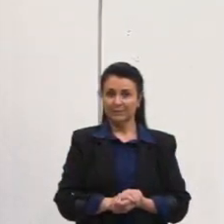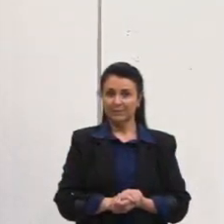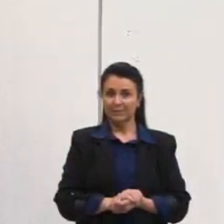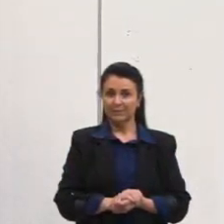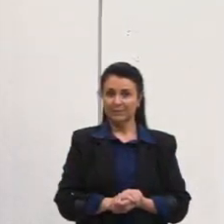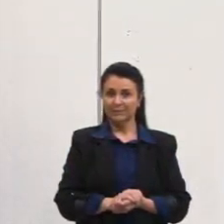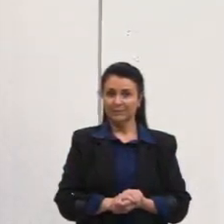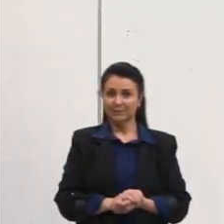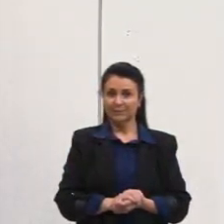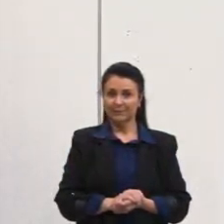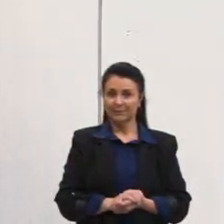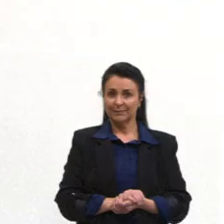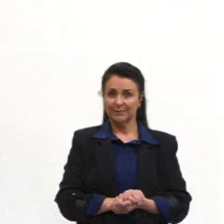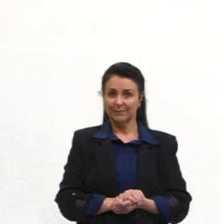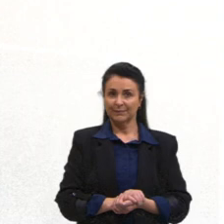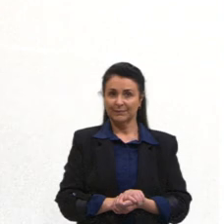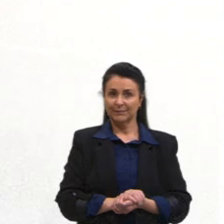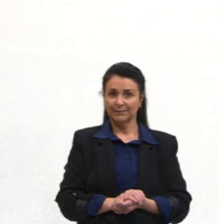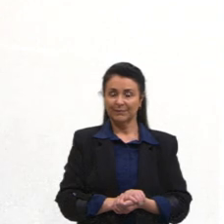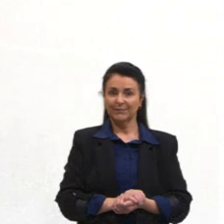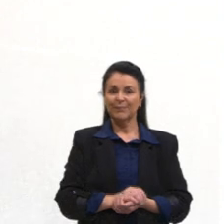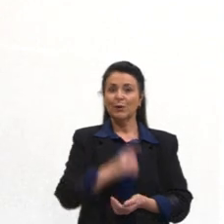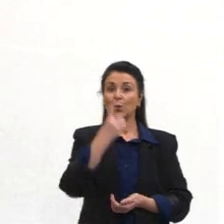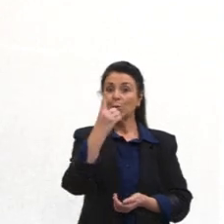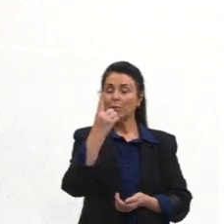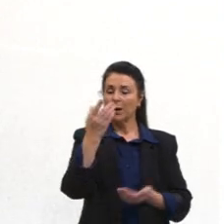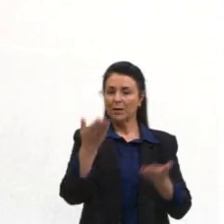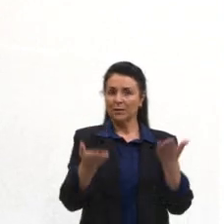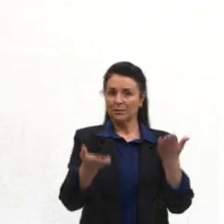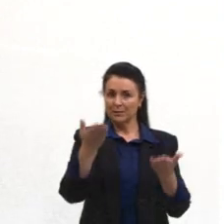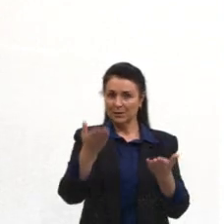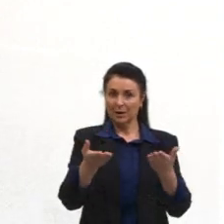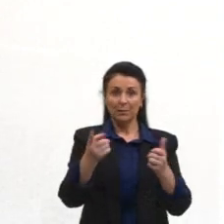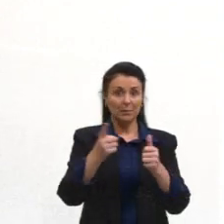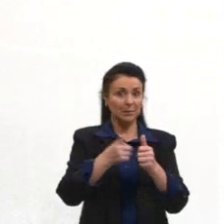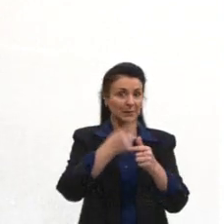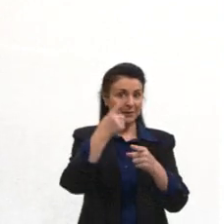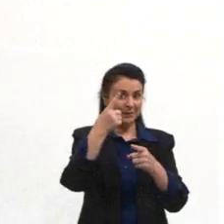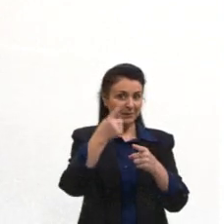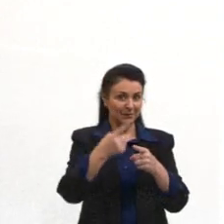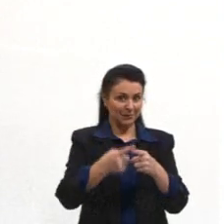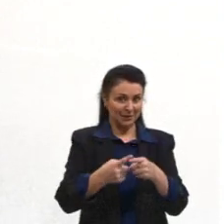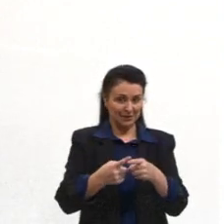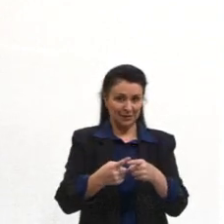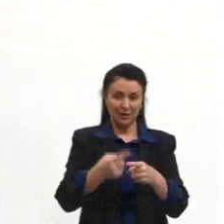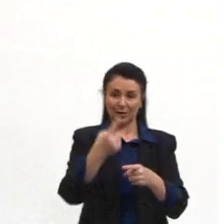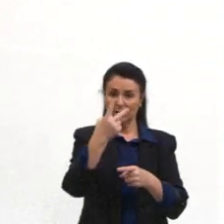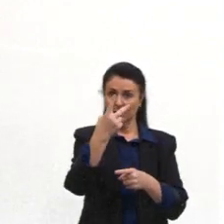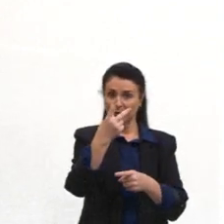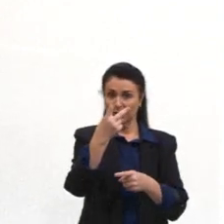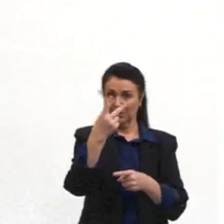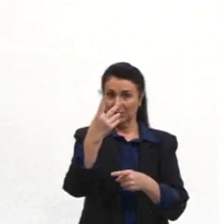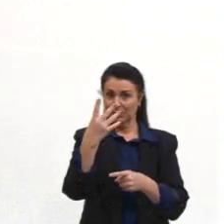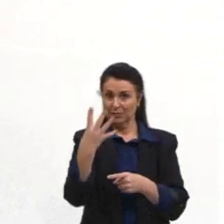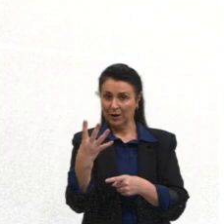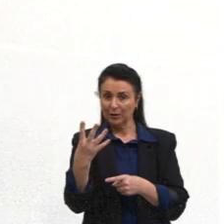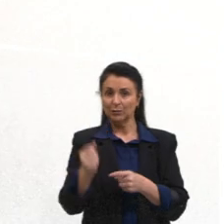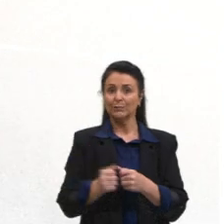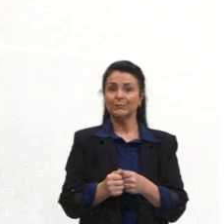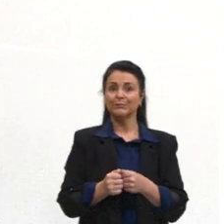escrever mais pesados bem uma pesagem a primeira pesagem nós já sabemos que nós podemos ter